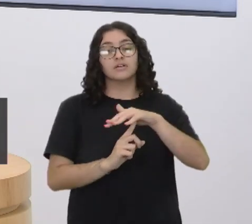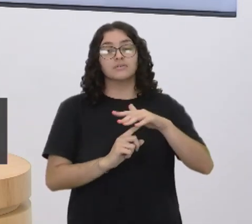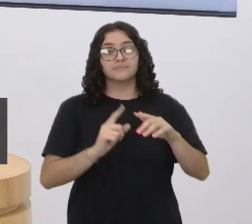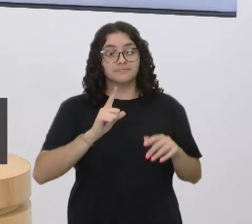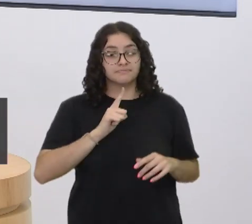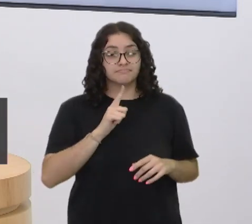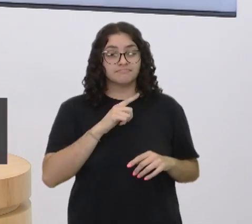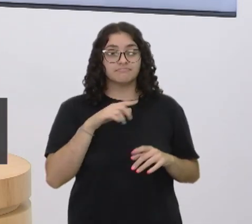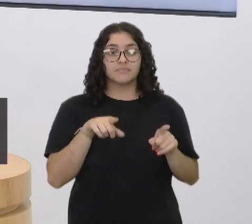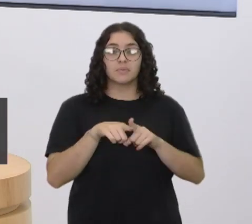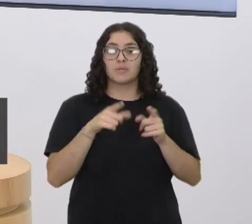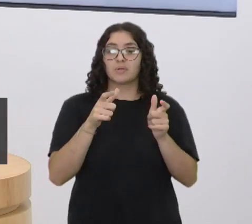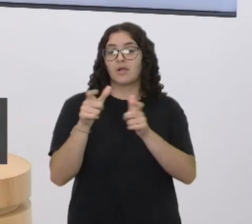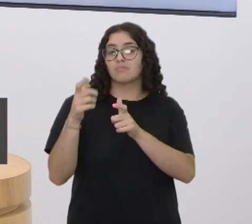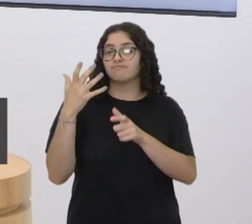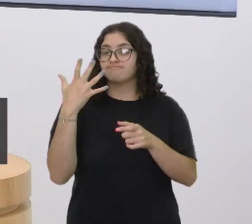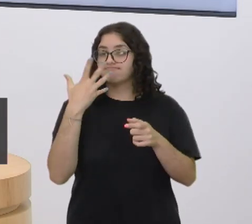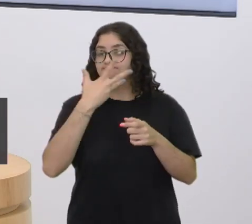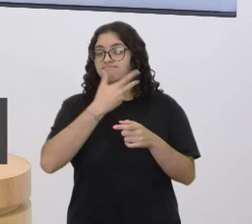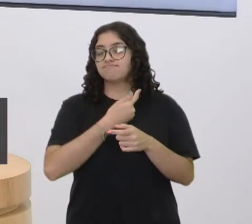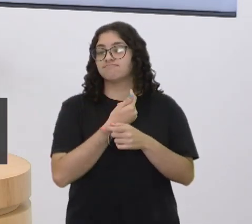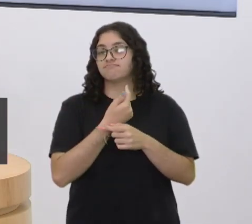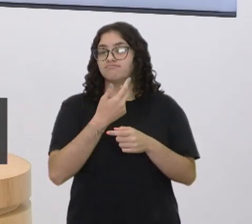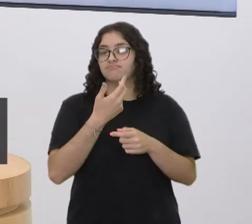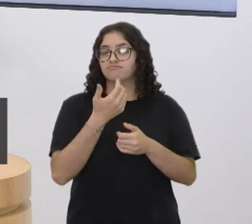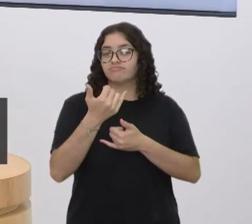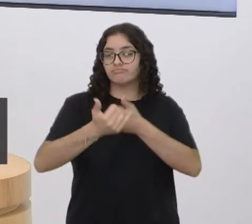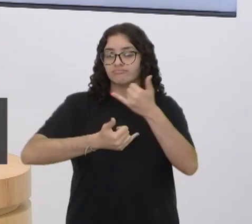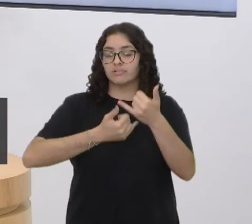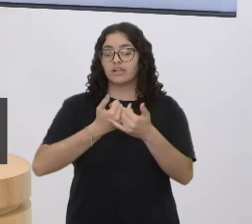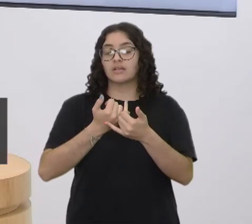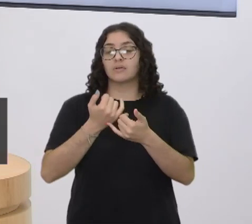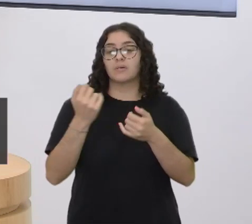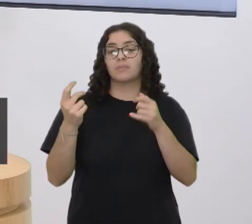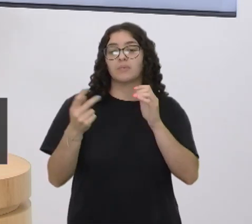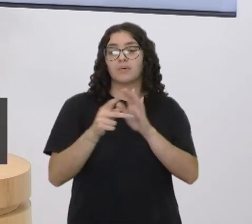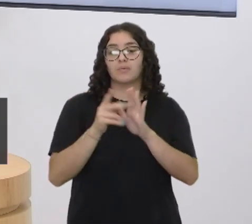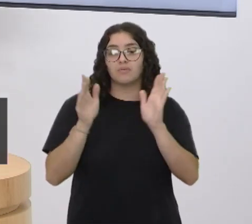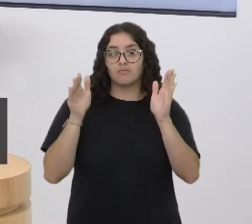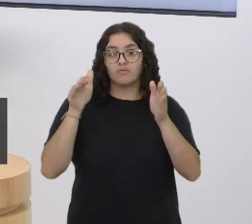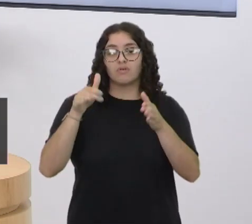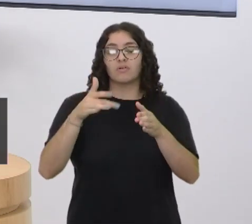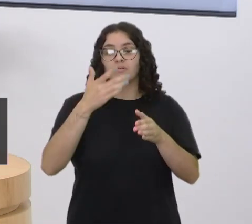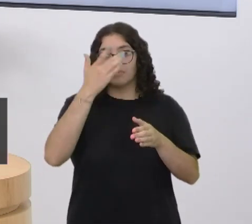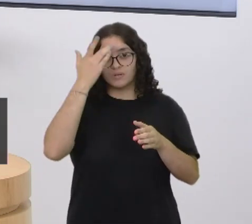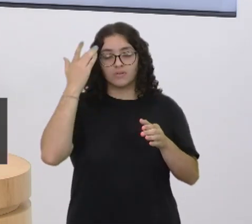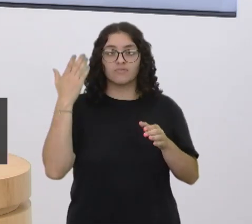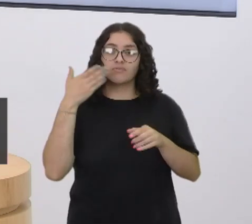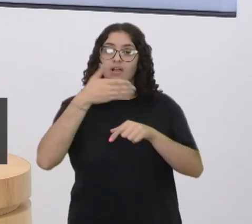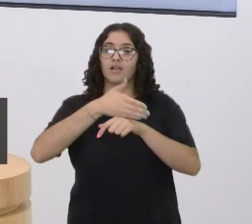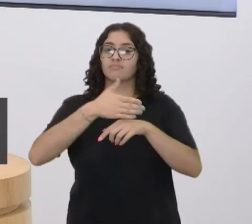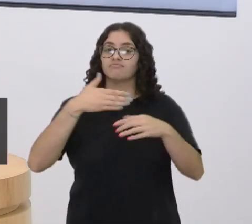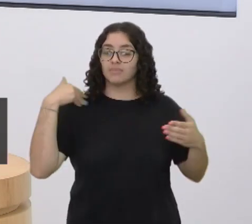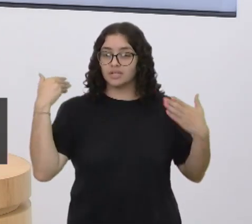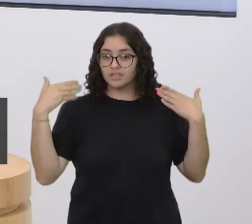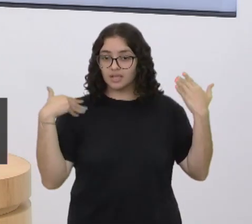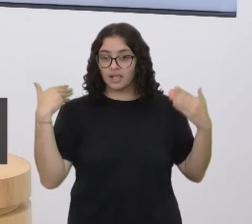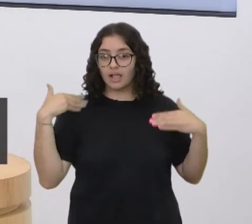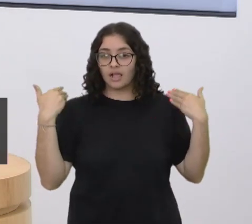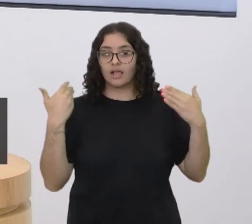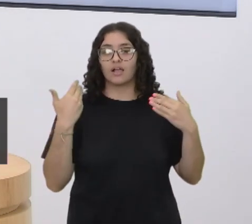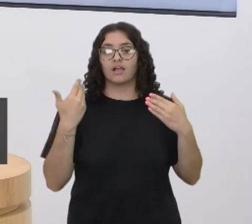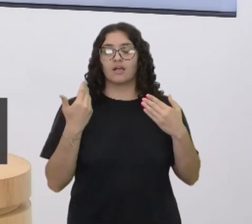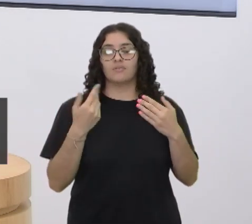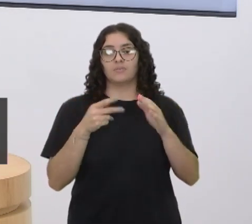exemplo, Bonito. Bonito é um lugar que é destinado para turismo ecológico. Então, as